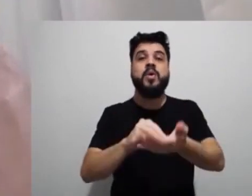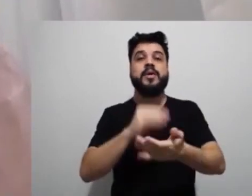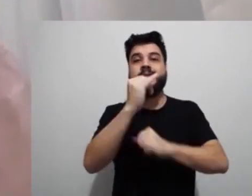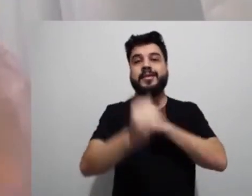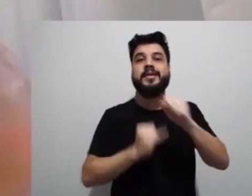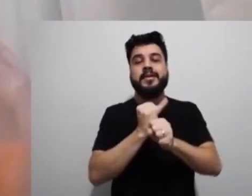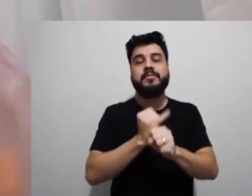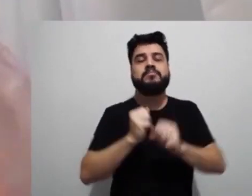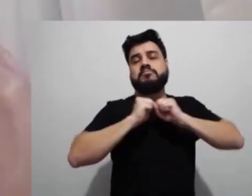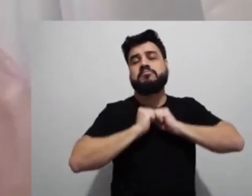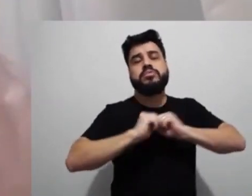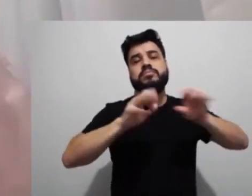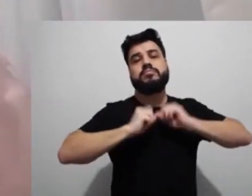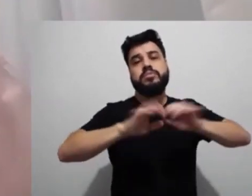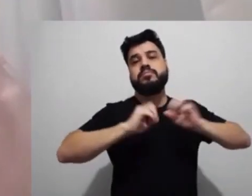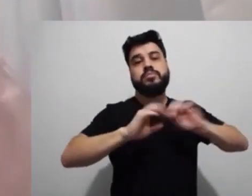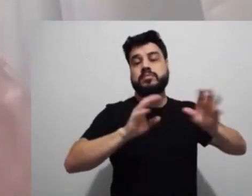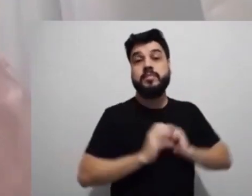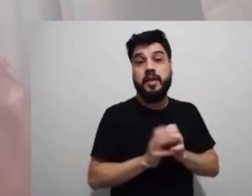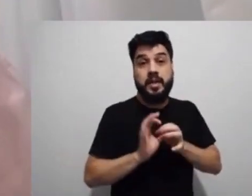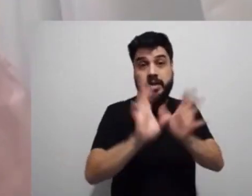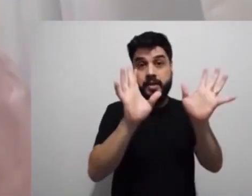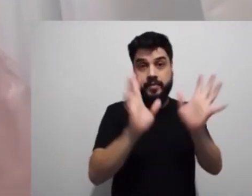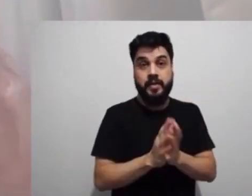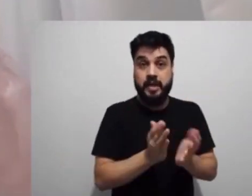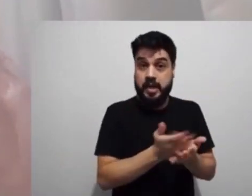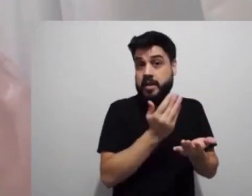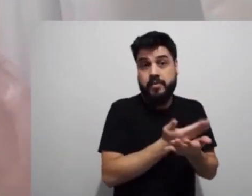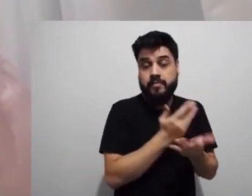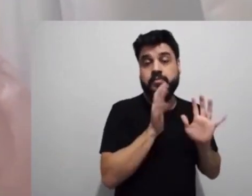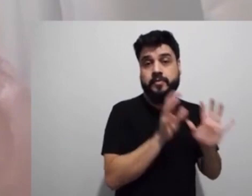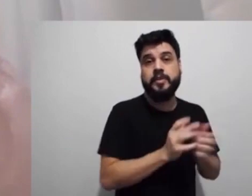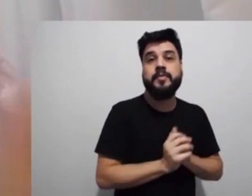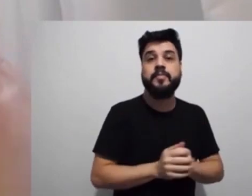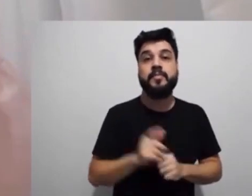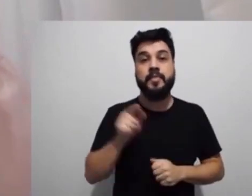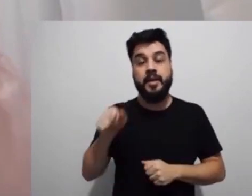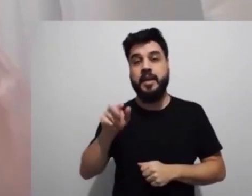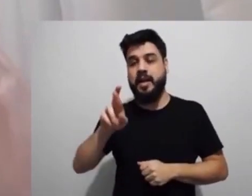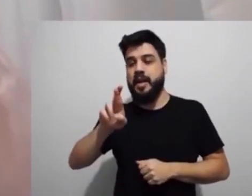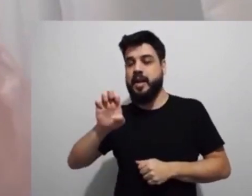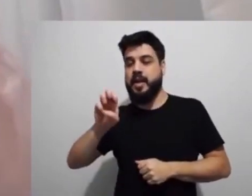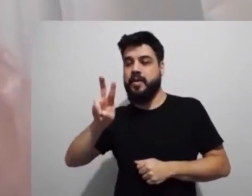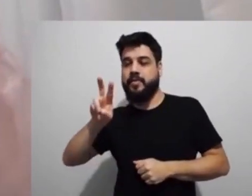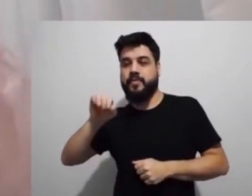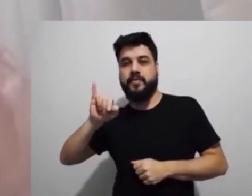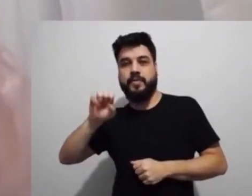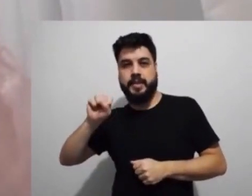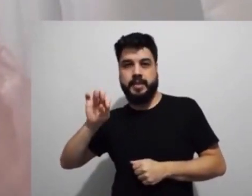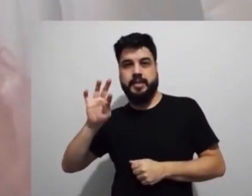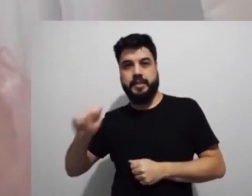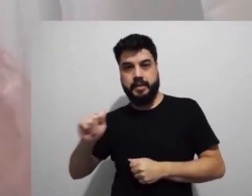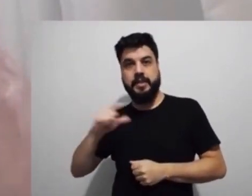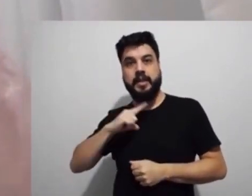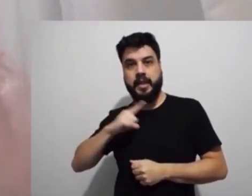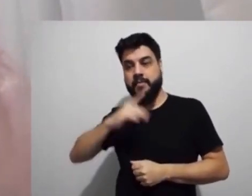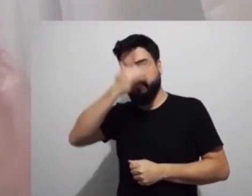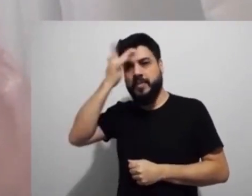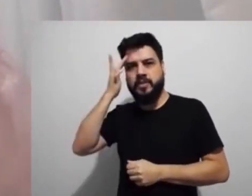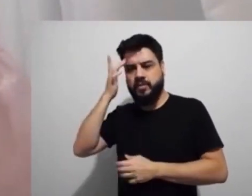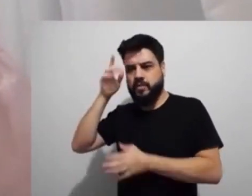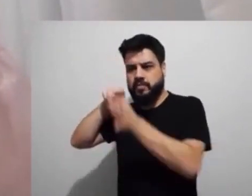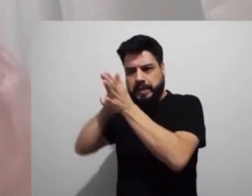assim como fazer um post na internet. Eu faço um livro, escrevo qualquer coisa, sem embasamento ou não, com embasamento ou não, e vai para a internet. Uma